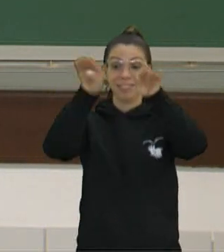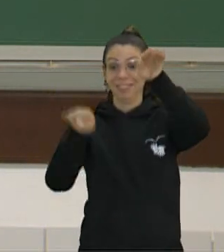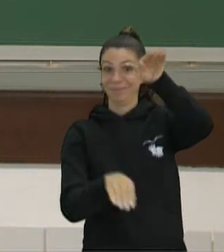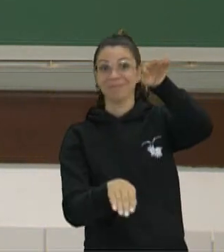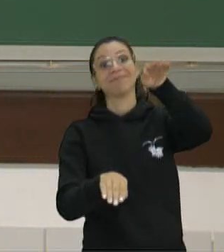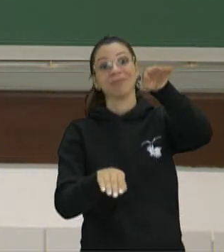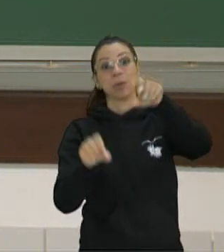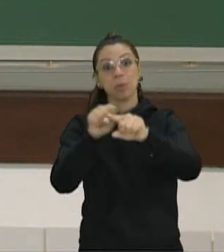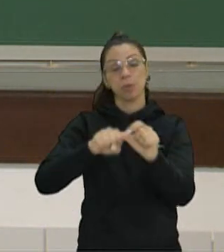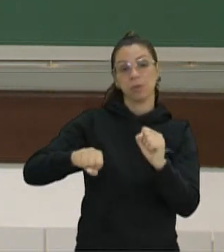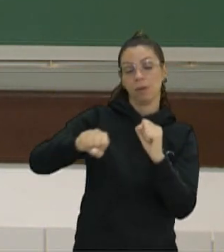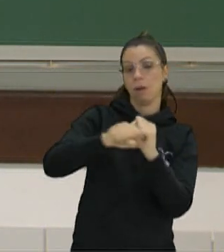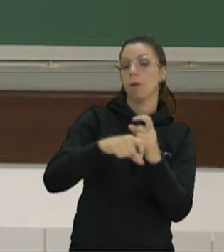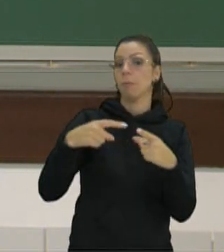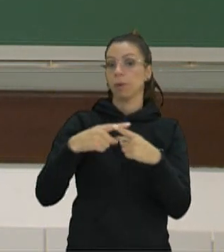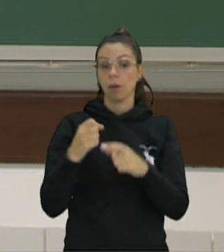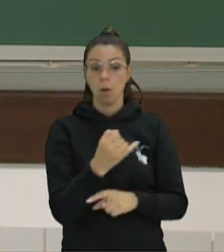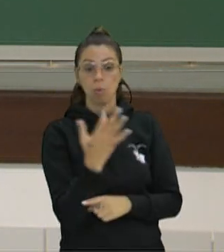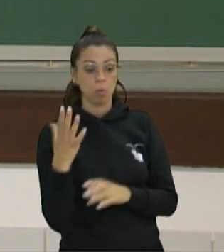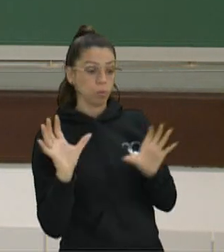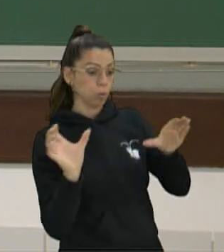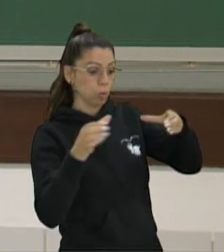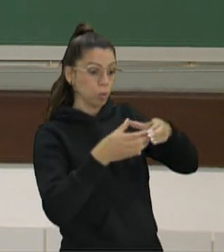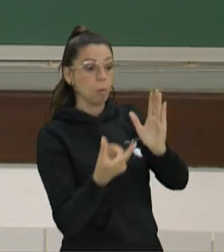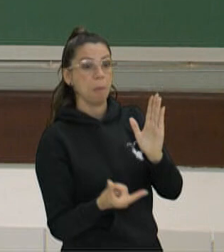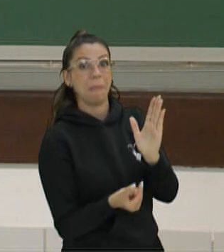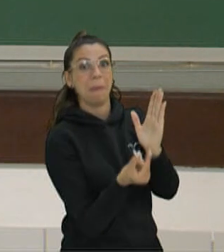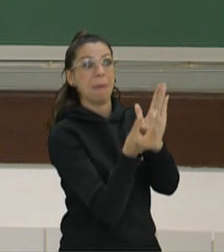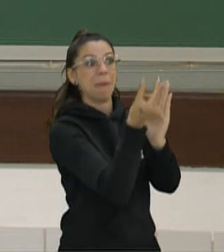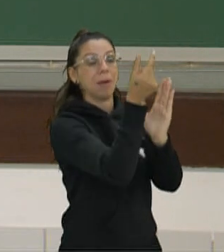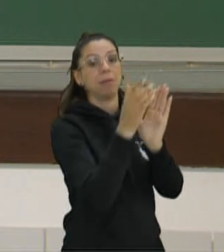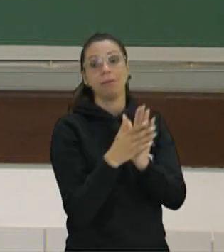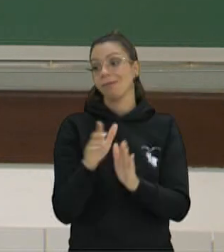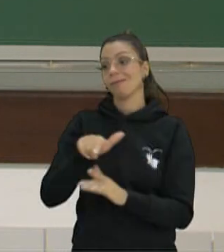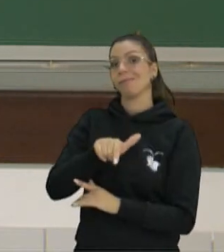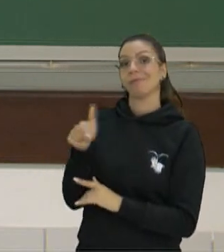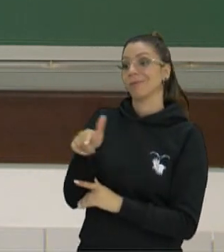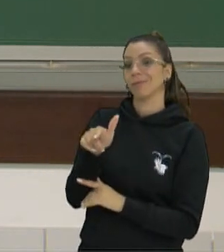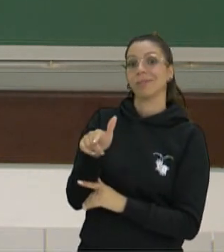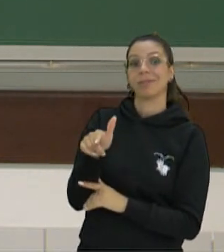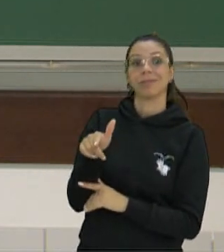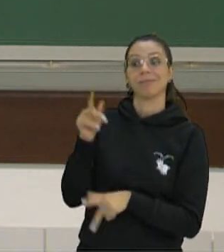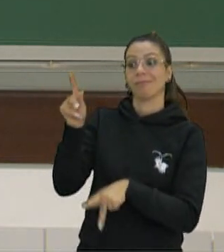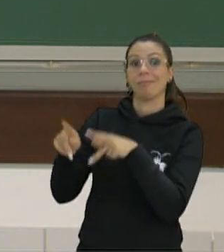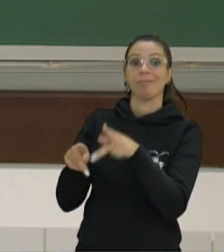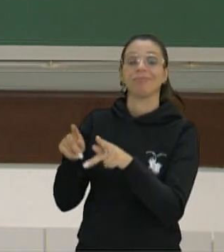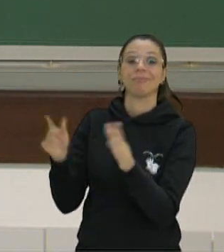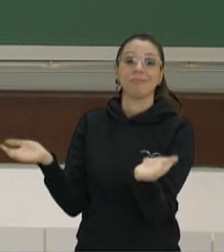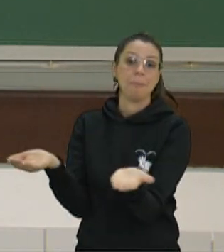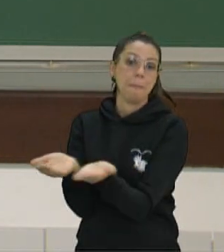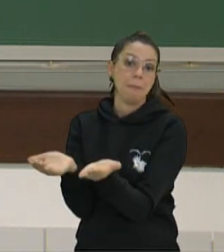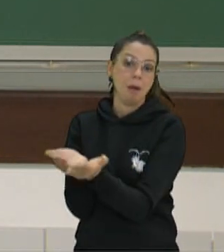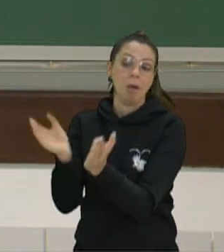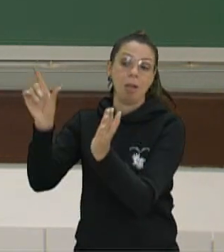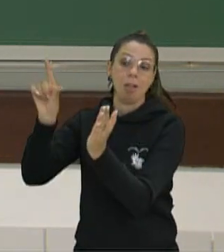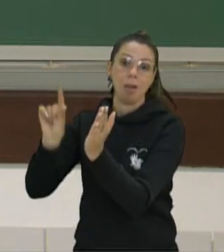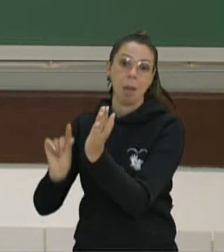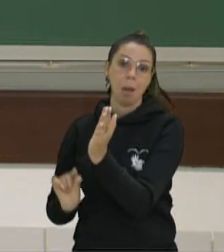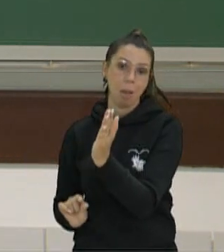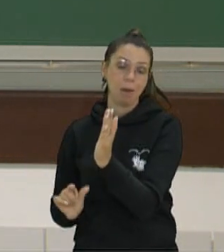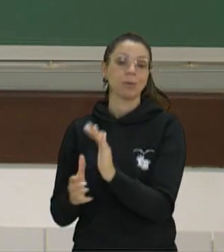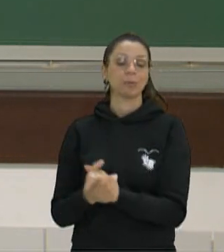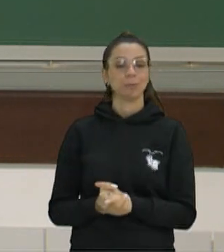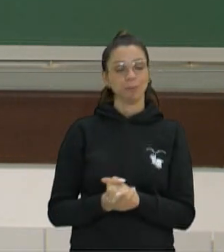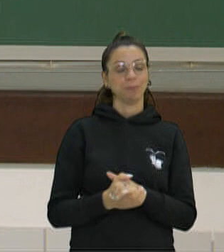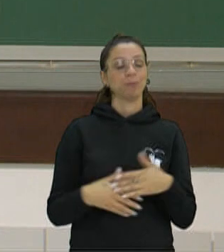alguns enriqueceram com esse processo e outros não. Os outros estão certíssimos, há um fenômeno cultural além de econômico, né? E